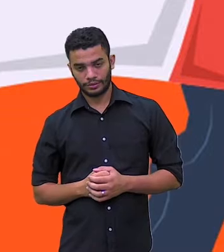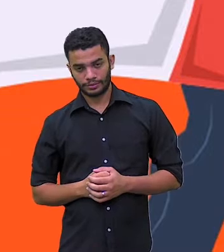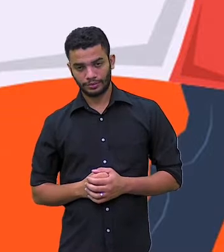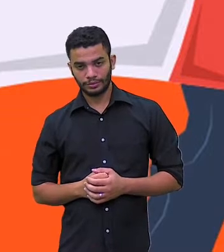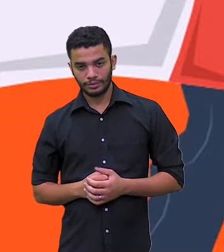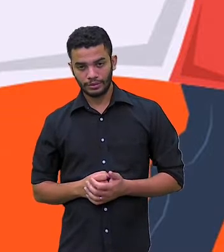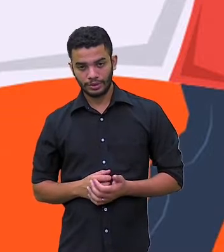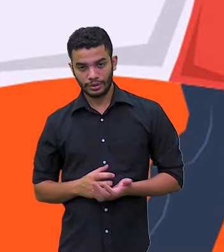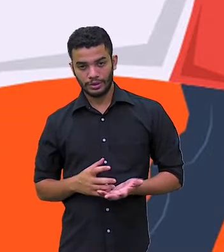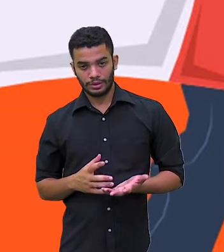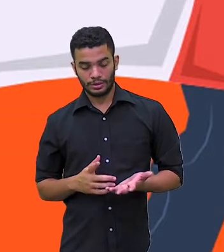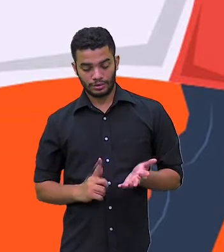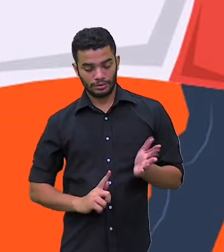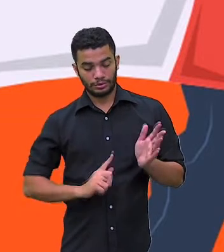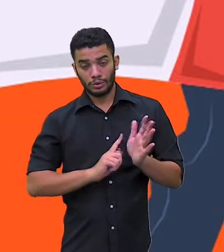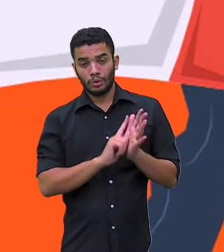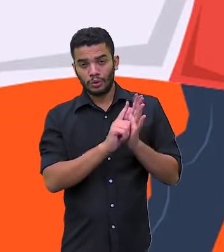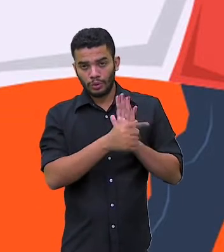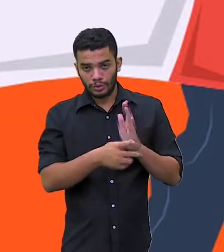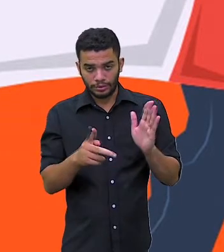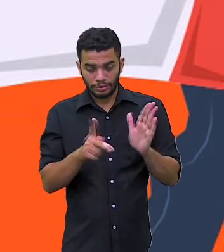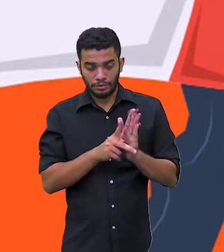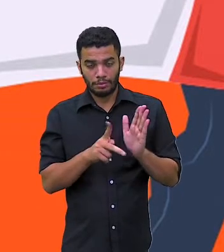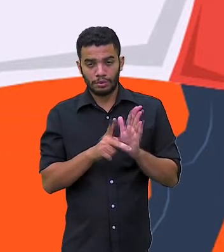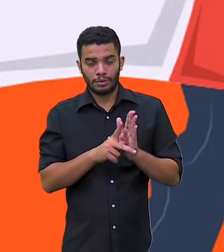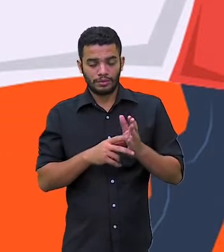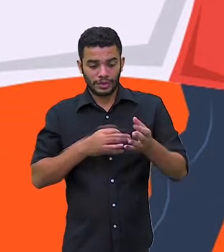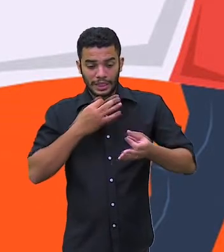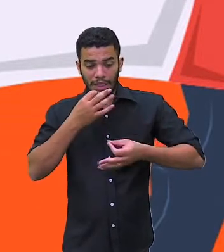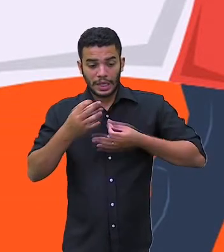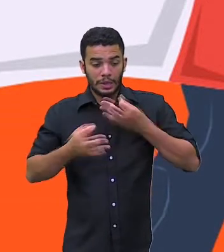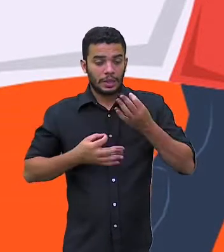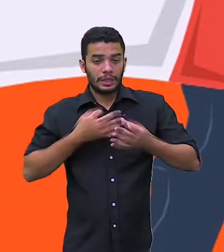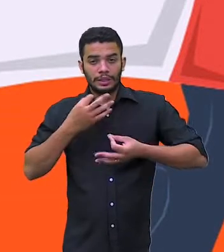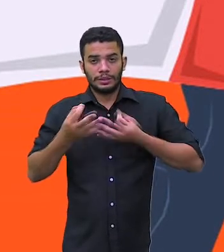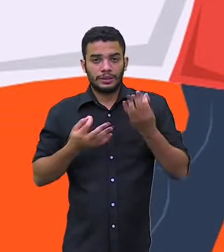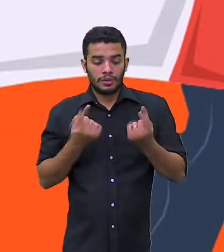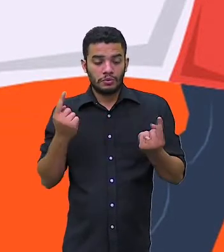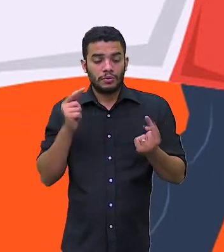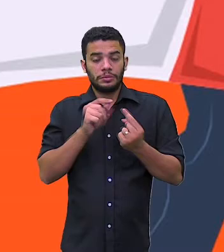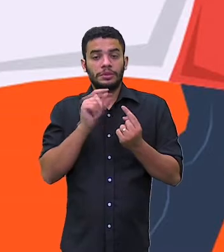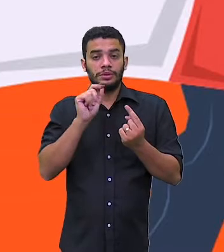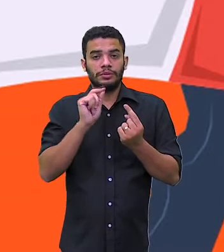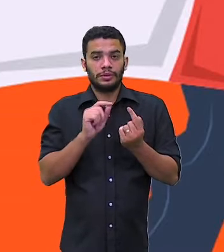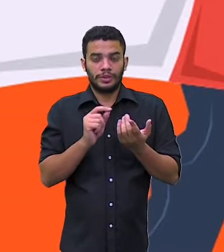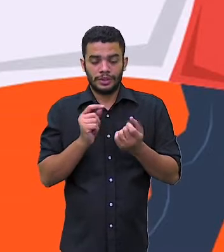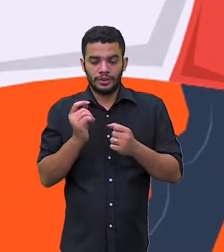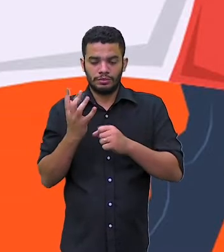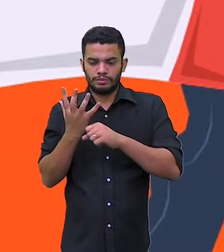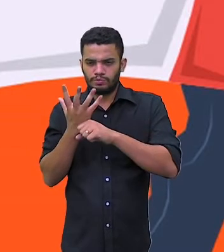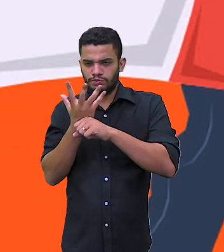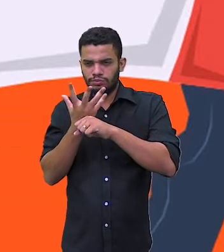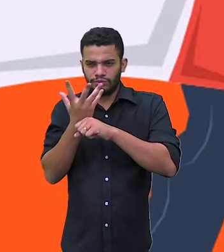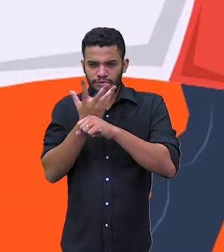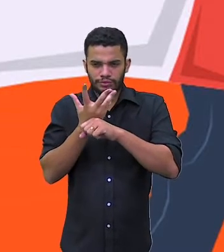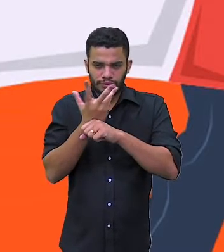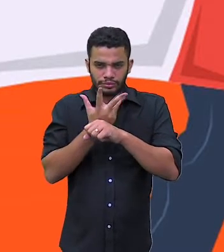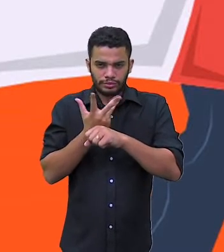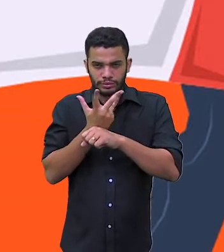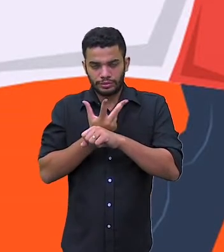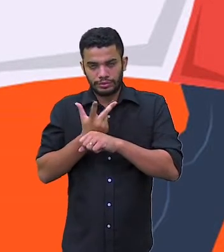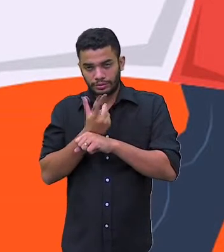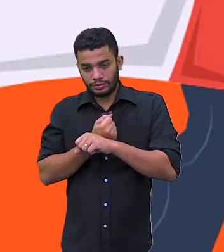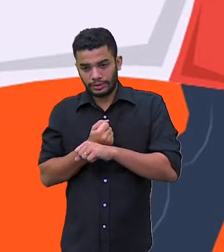o autor geralmente tem a intenção de convencer seus interlocutores. E para isso, ele precisa